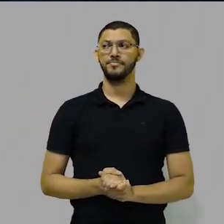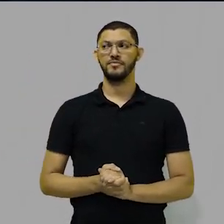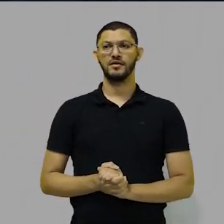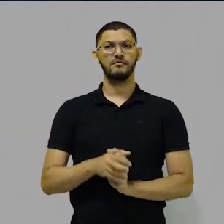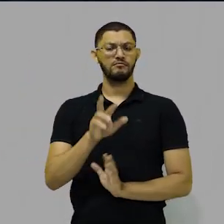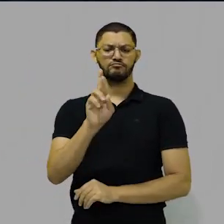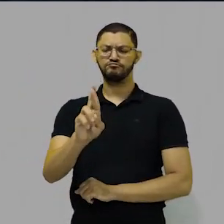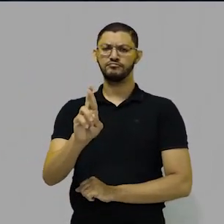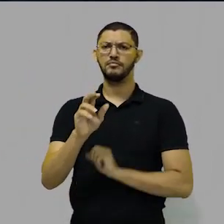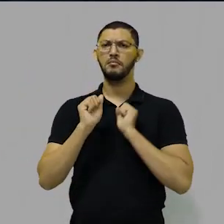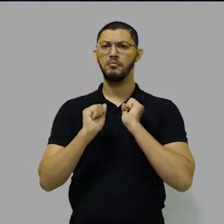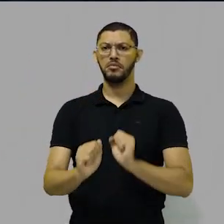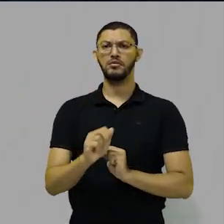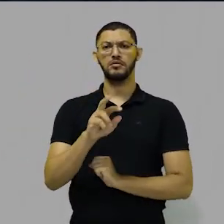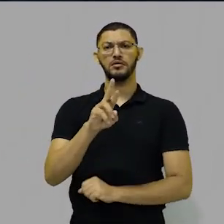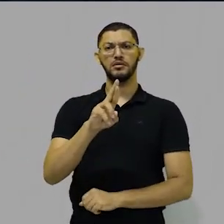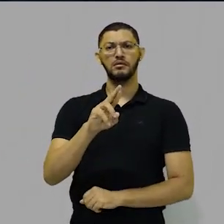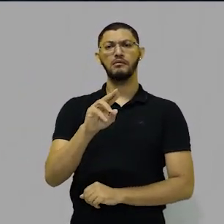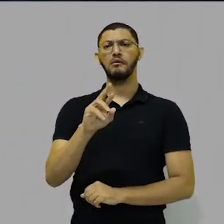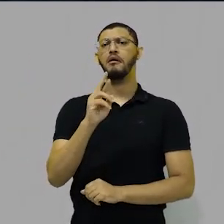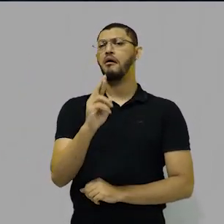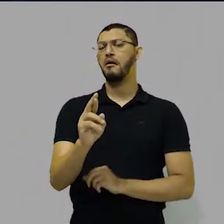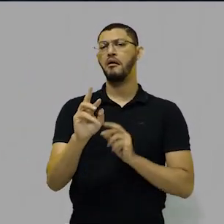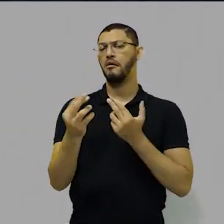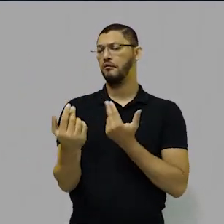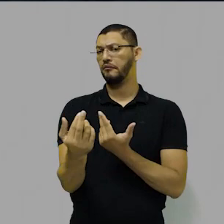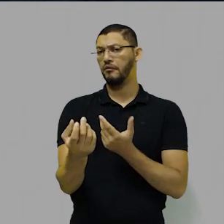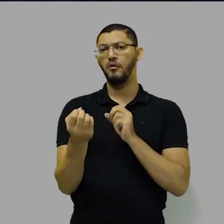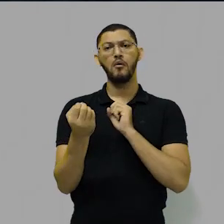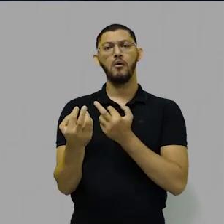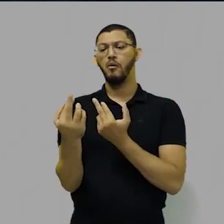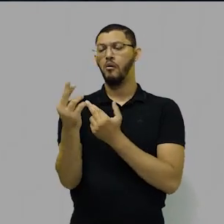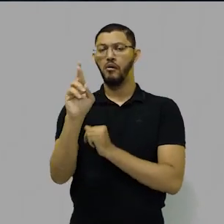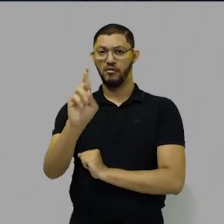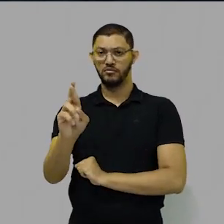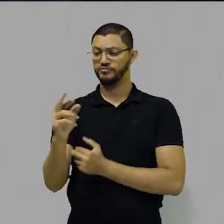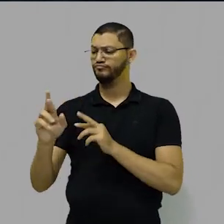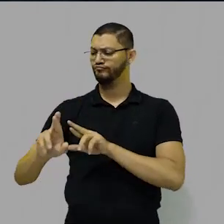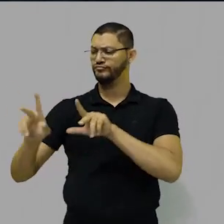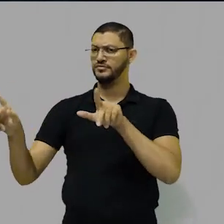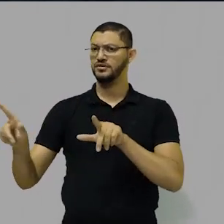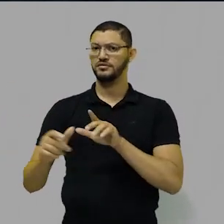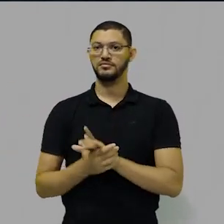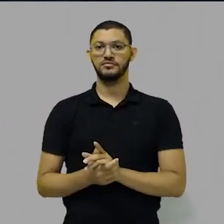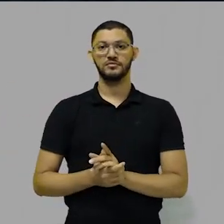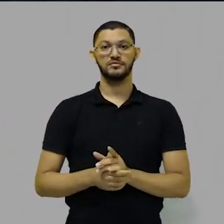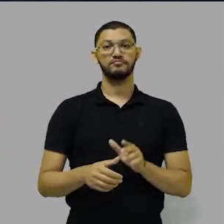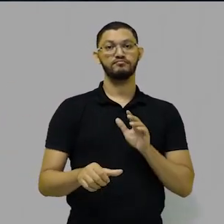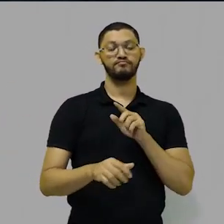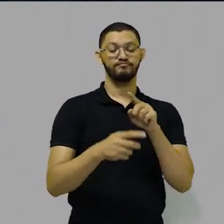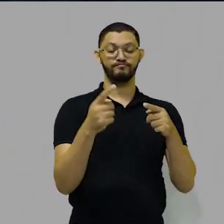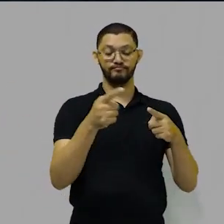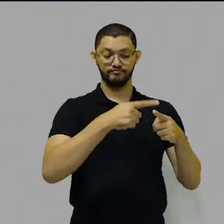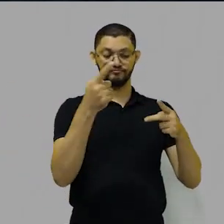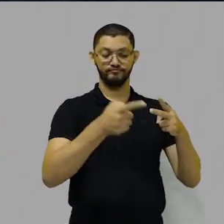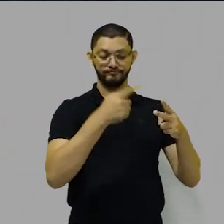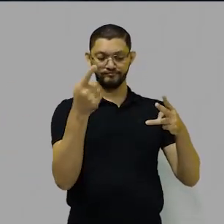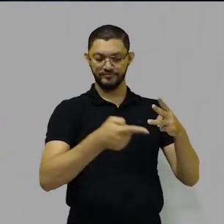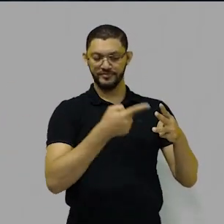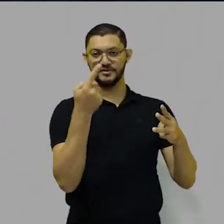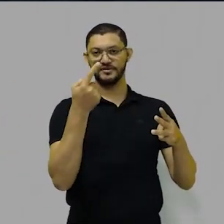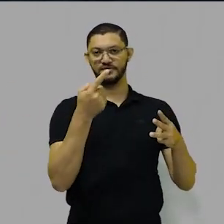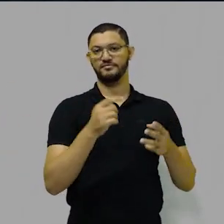Esses R podem ser radicais iguais ou radicais diferentes. Então, a amina primária, a amina secundária e a